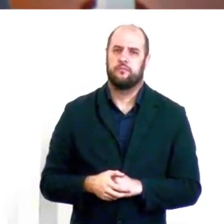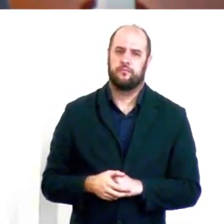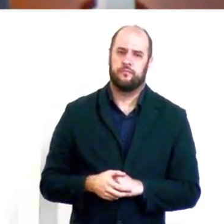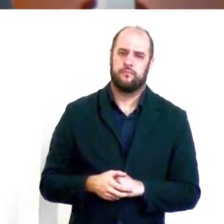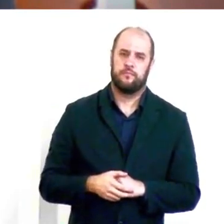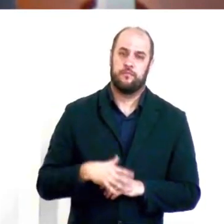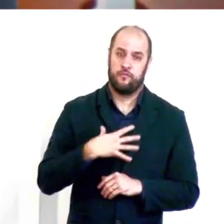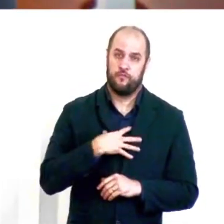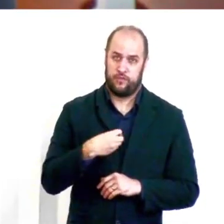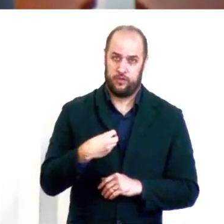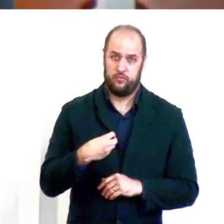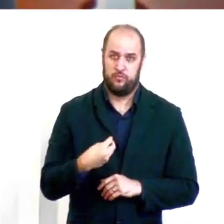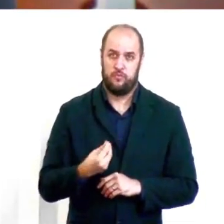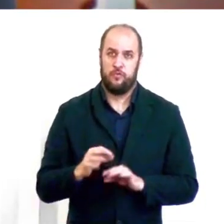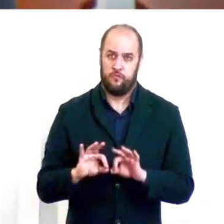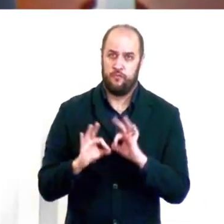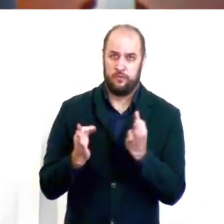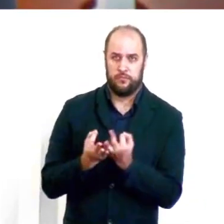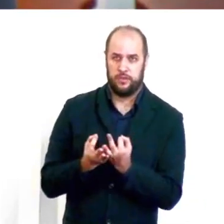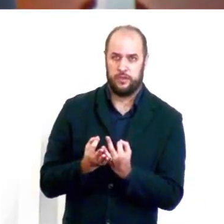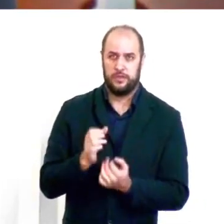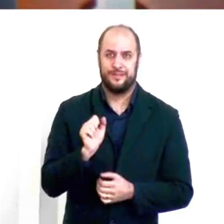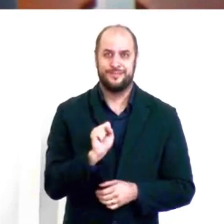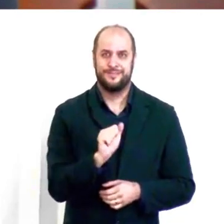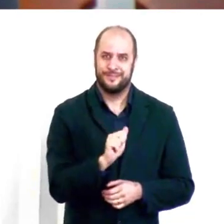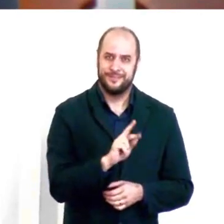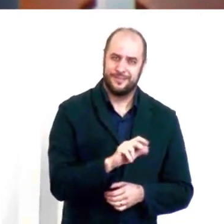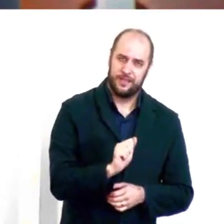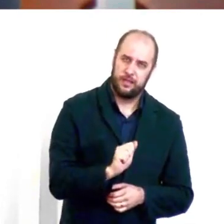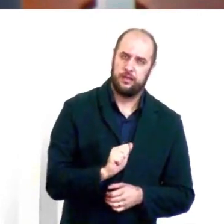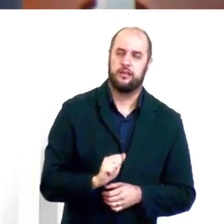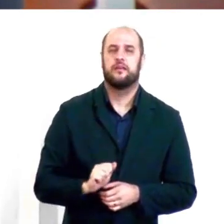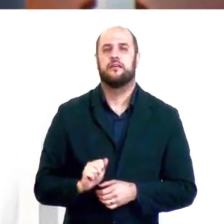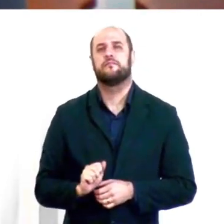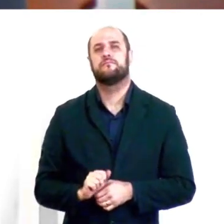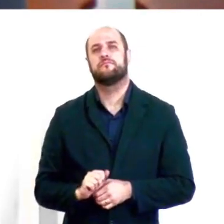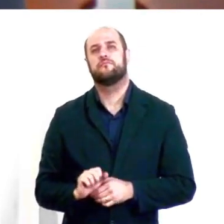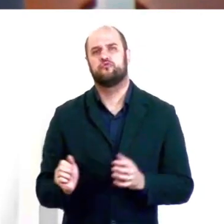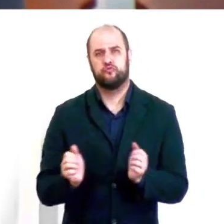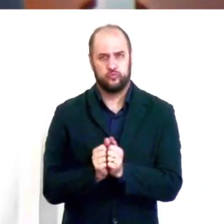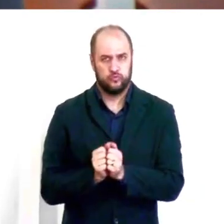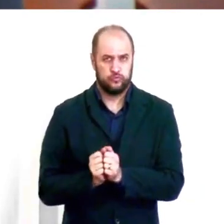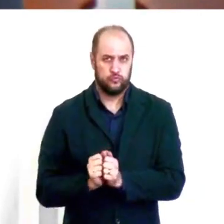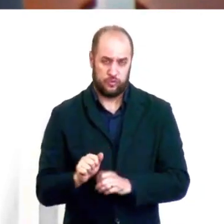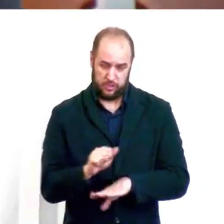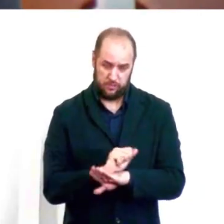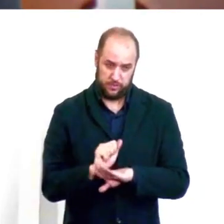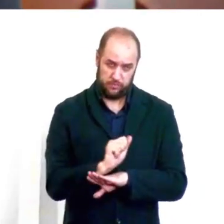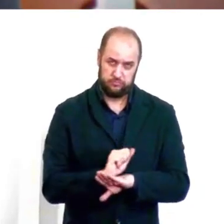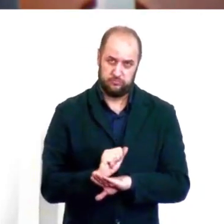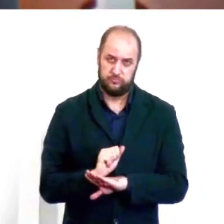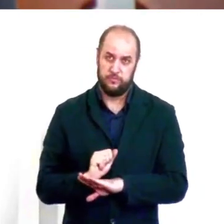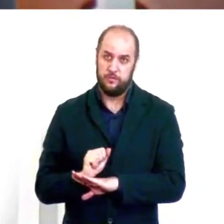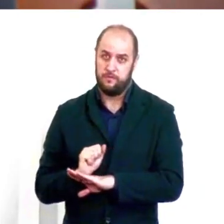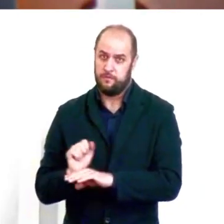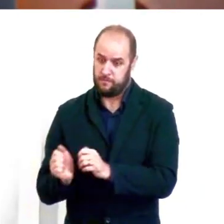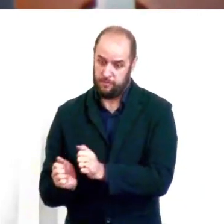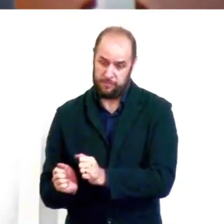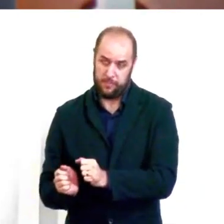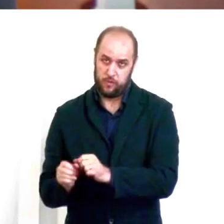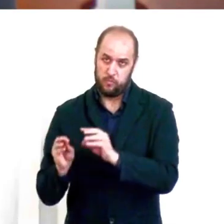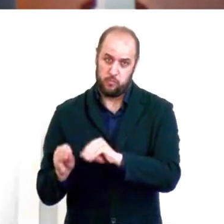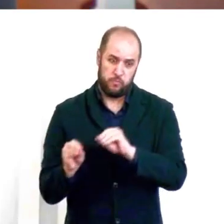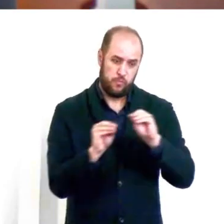de seu filho, e a Sarai, sua nora, mulher de seu filho Abrão, e saiu, e vai sair com eles de Ur dos